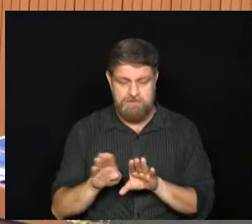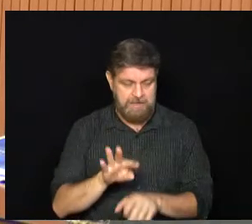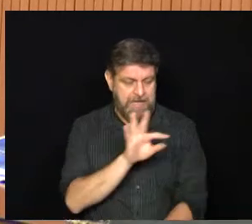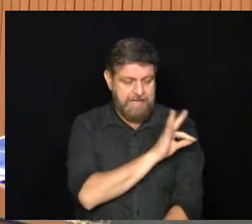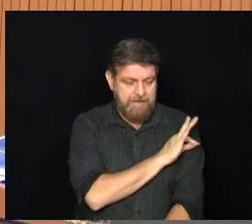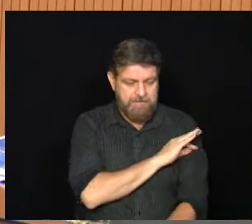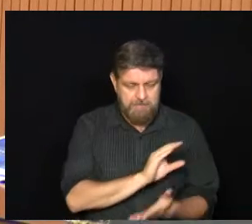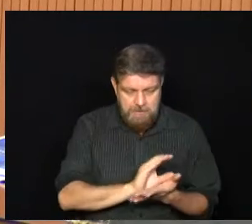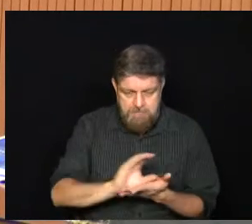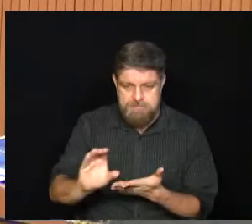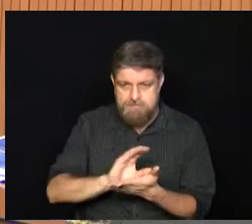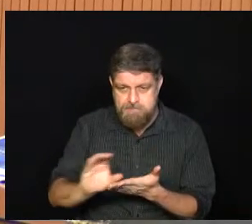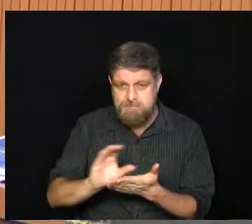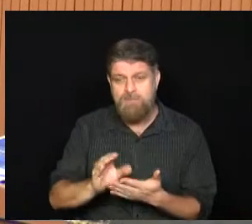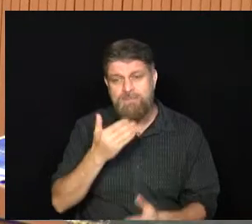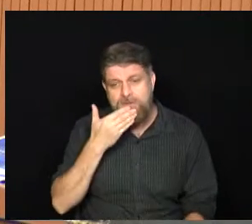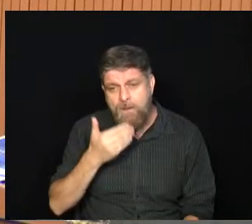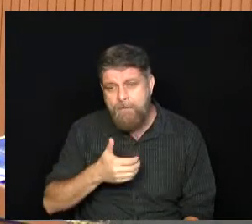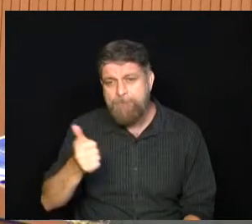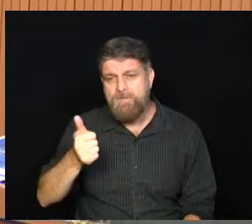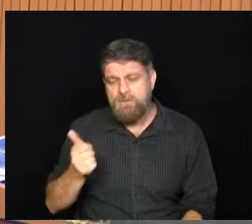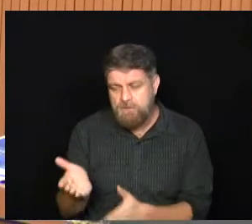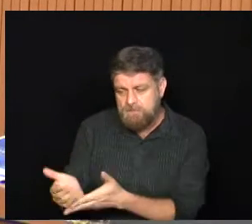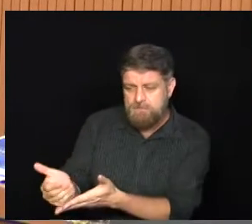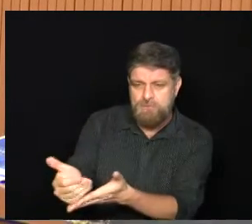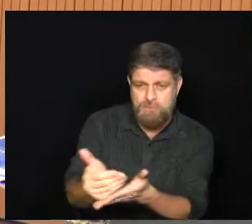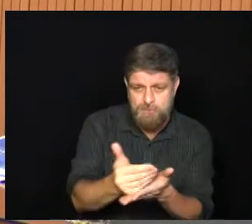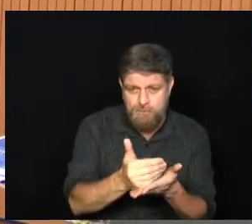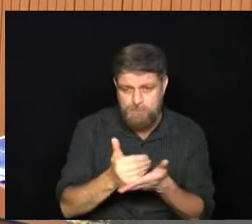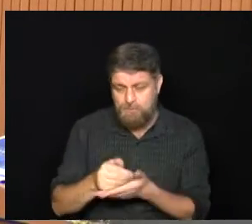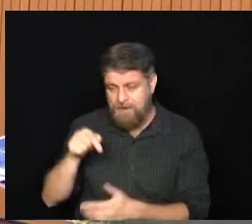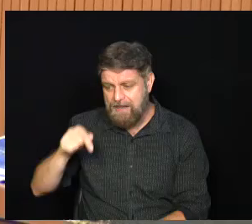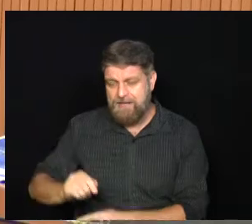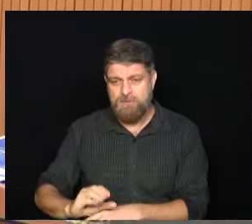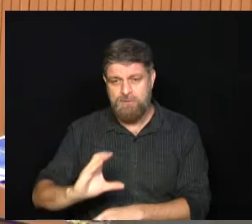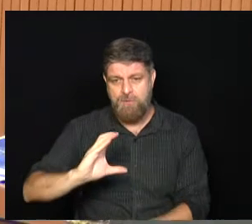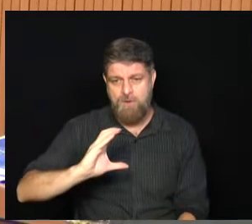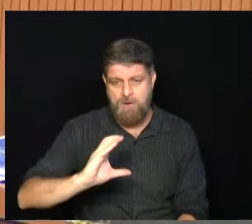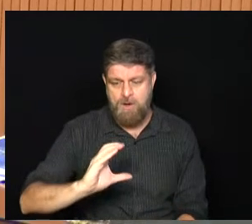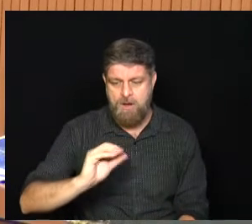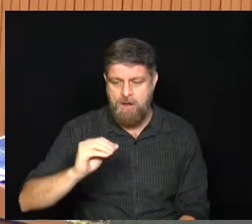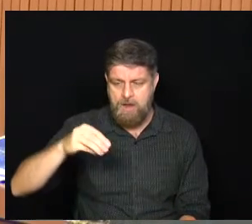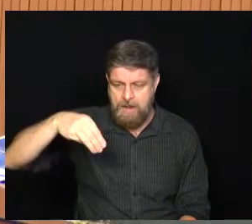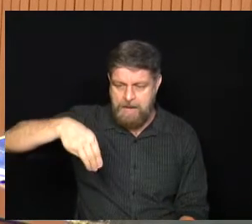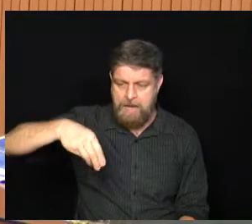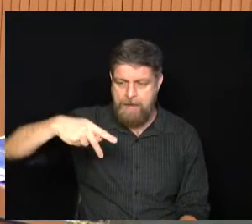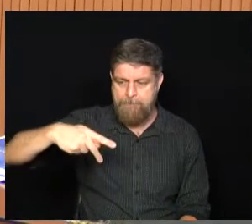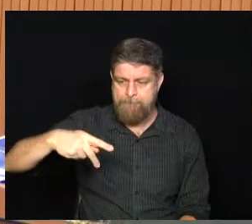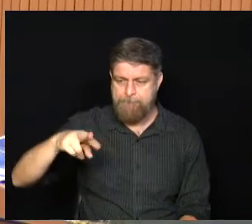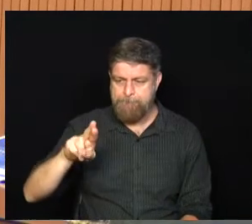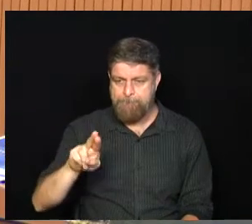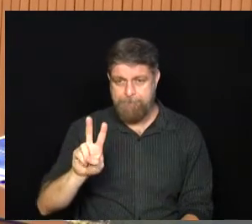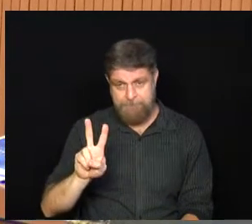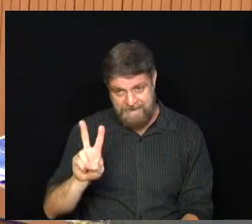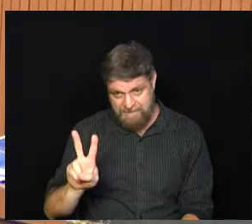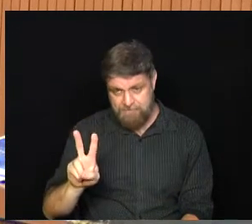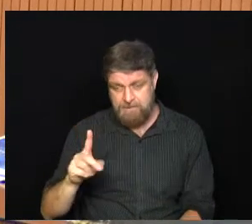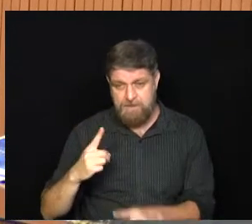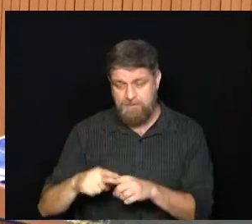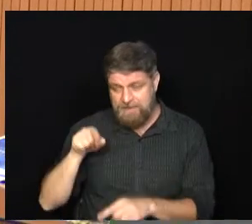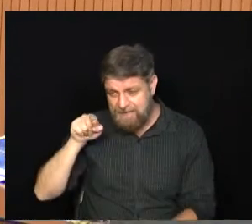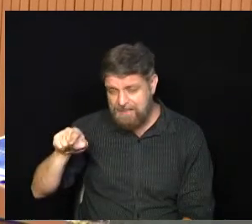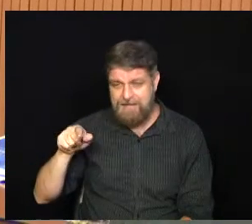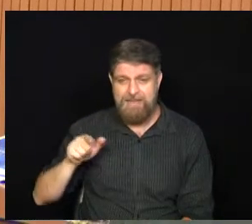melhora a situação de arrecadação financeira do Camprev, contribui também aqui, porque ele deduz aquilo